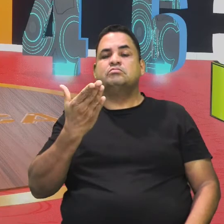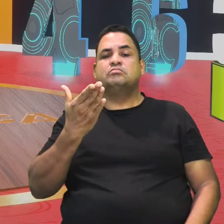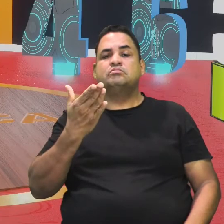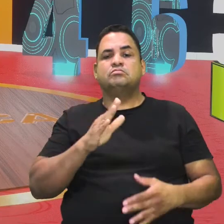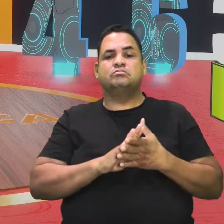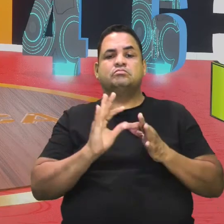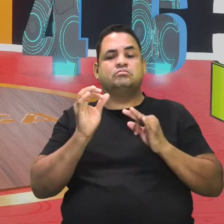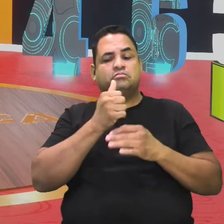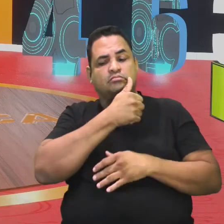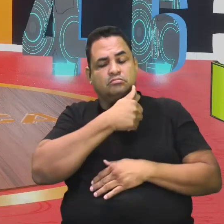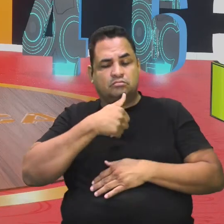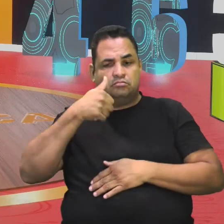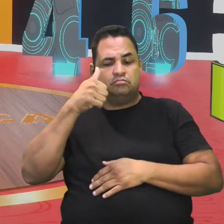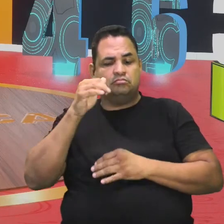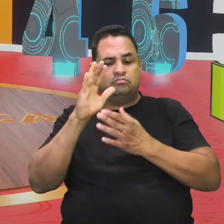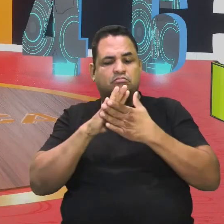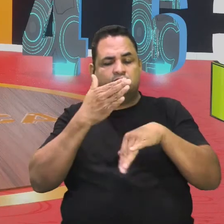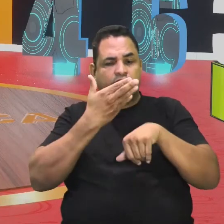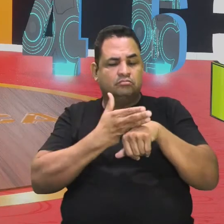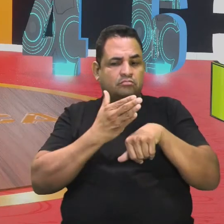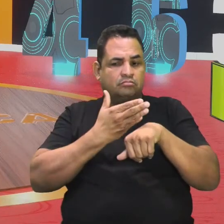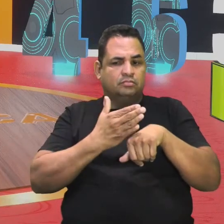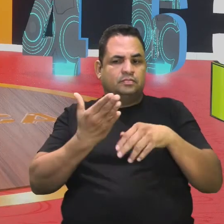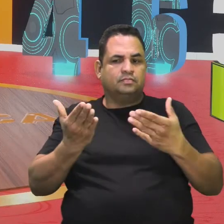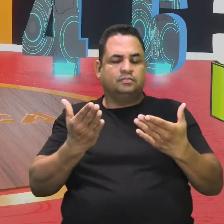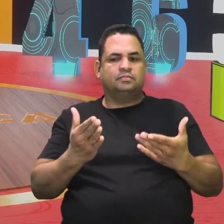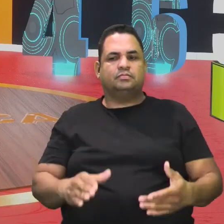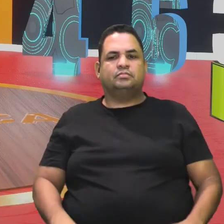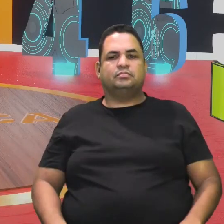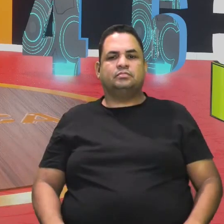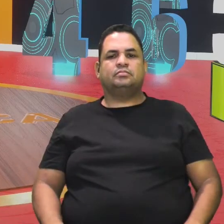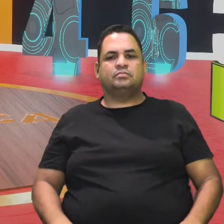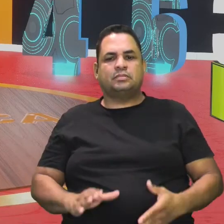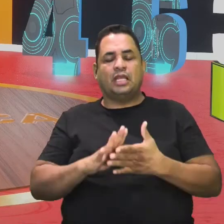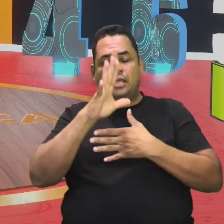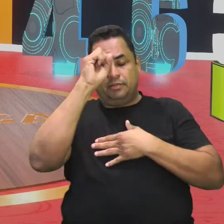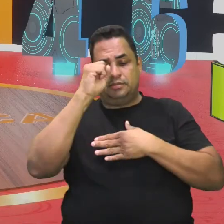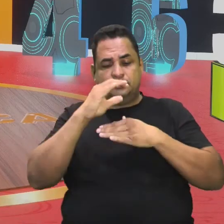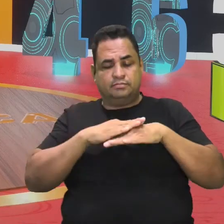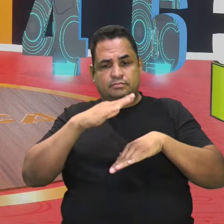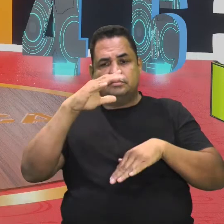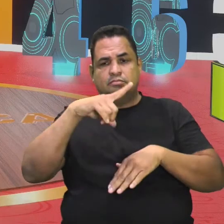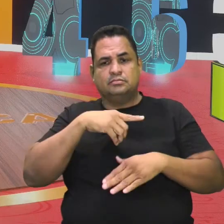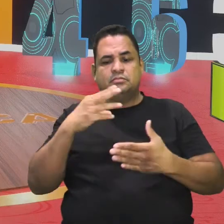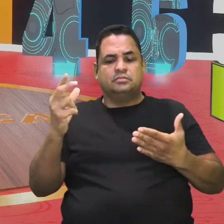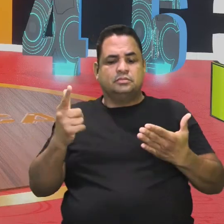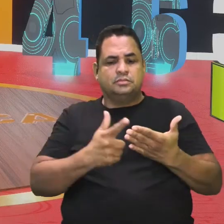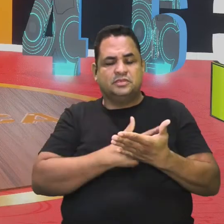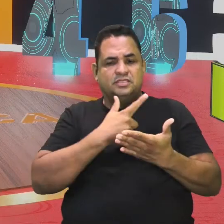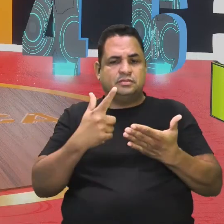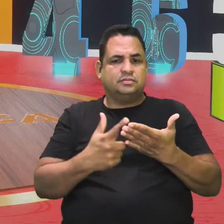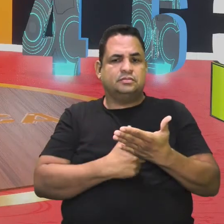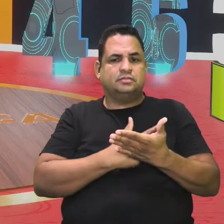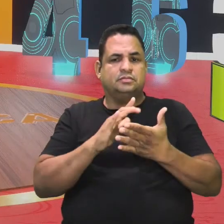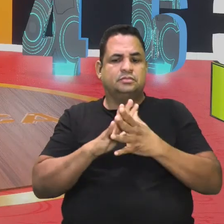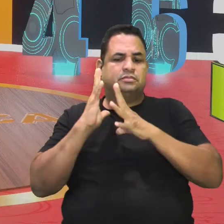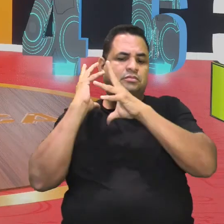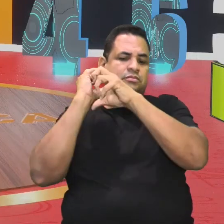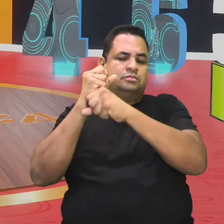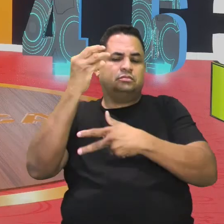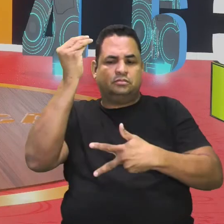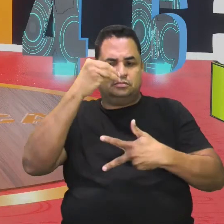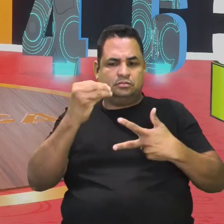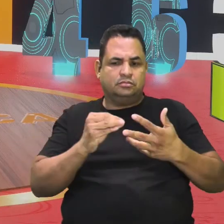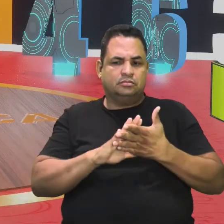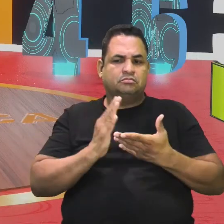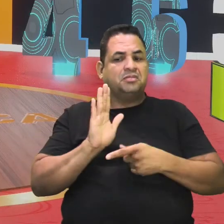estar aperfeiçoando, conseguem estar treinando. Quer pegar mais? Você tem um livro didático, você tem o Revisa Enem,